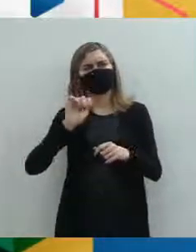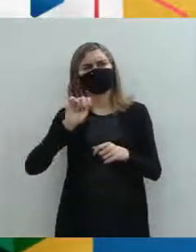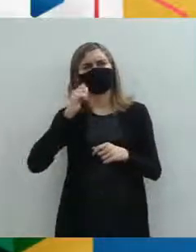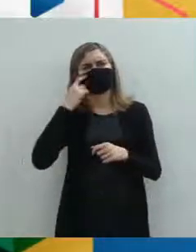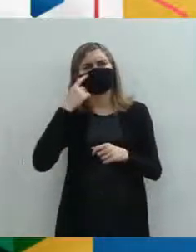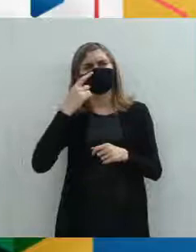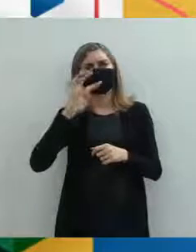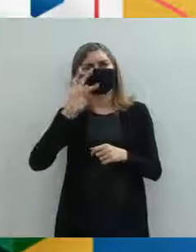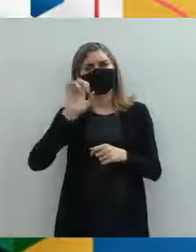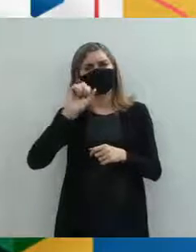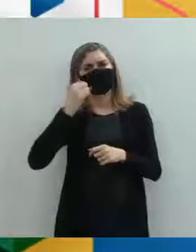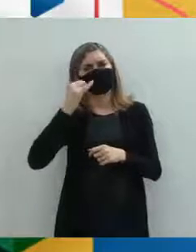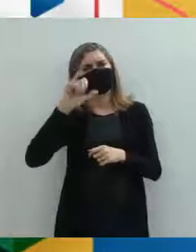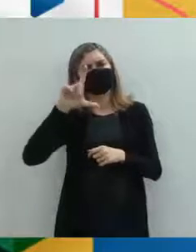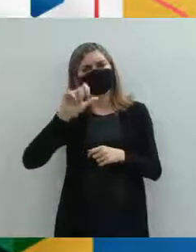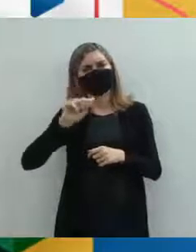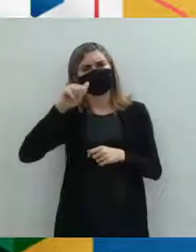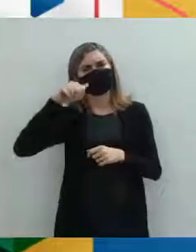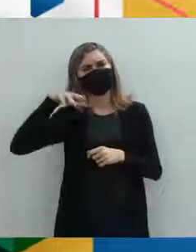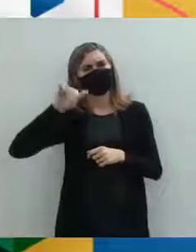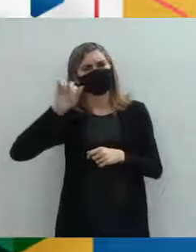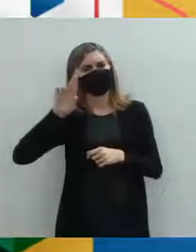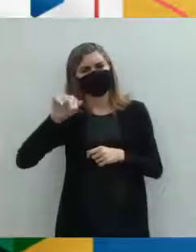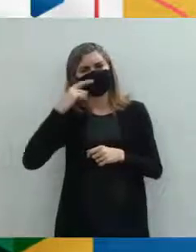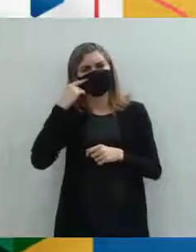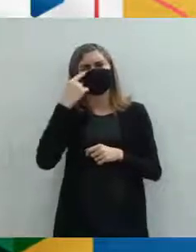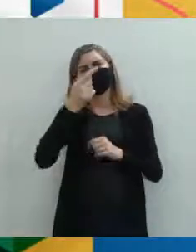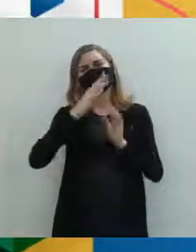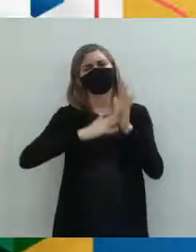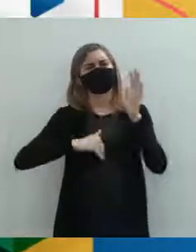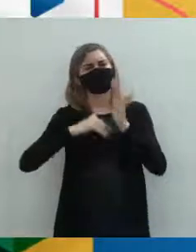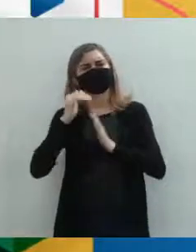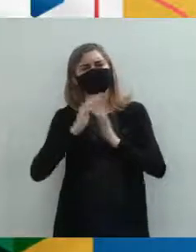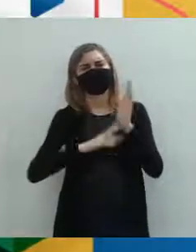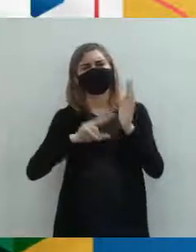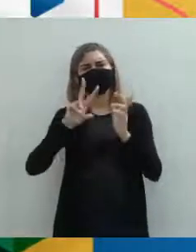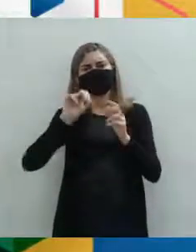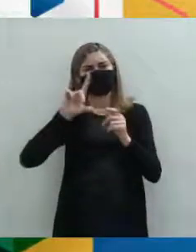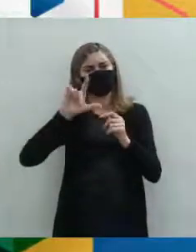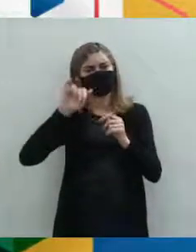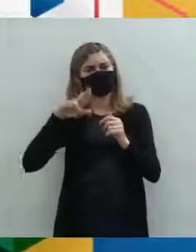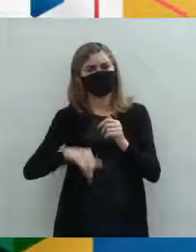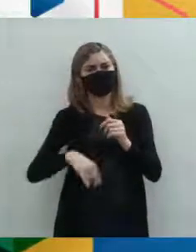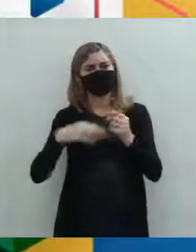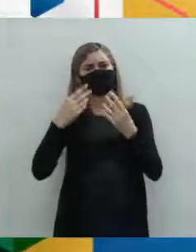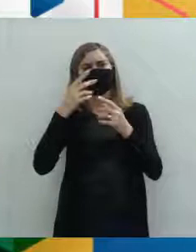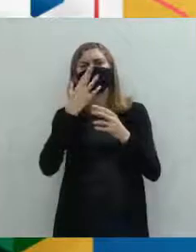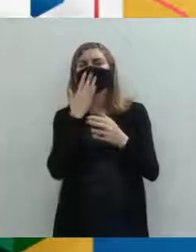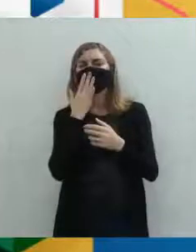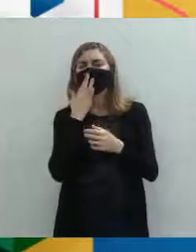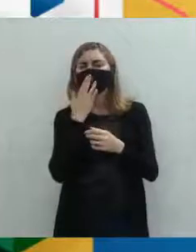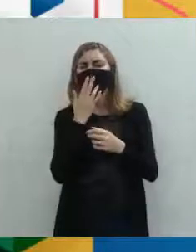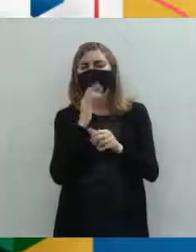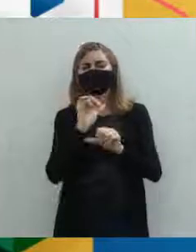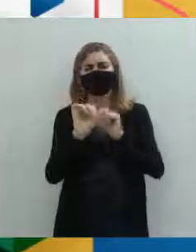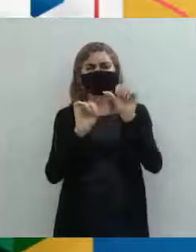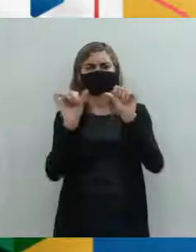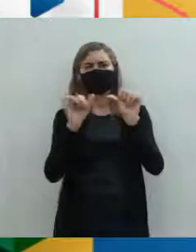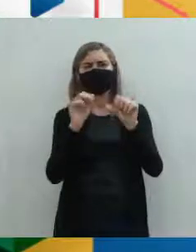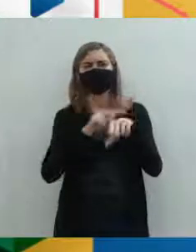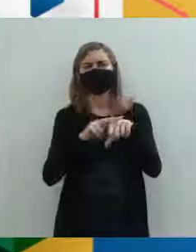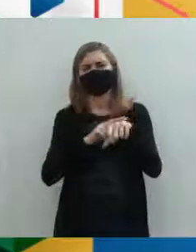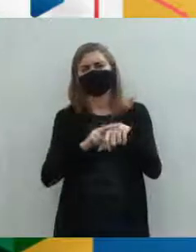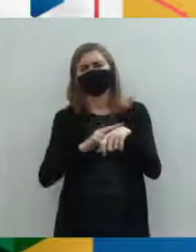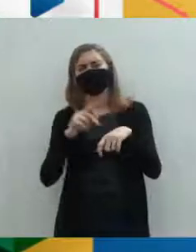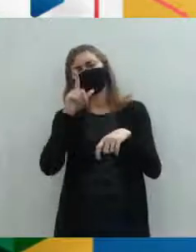chamada Sol Poente. Aqui, a ideia ilusória de profundidade, de volume, é provocada pelas tonalidades das cores. A gente vê